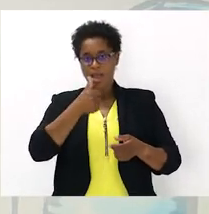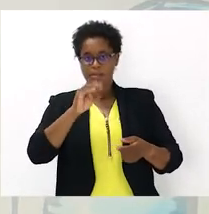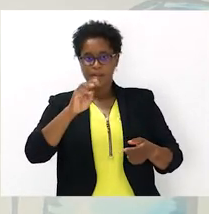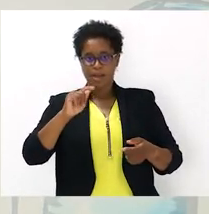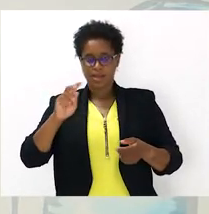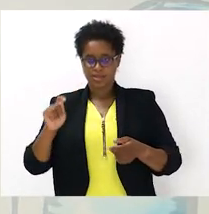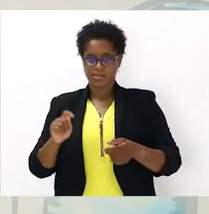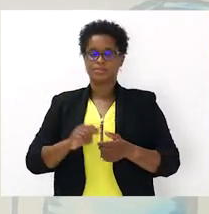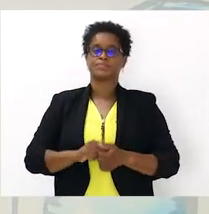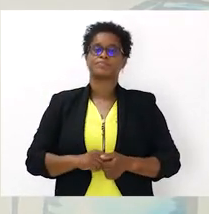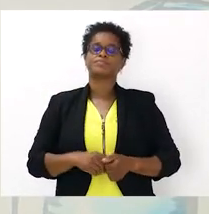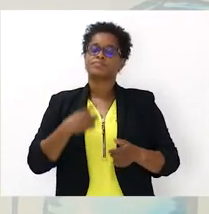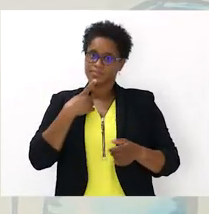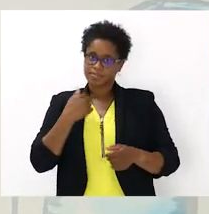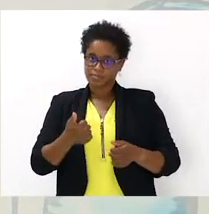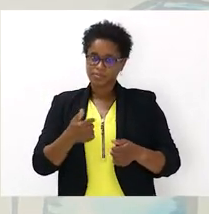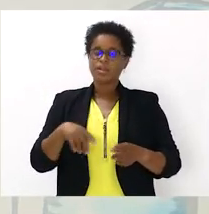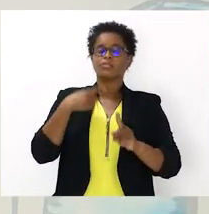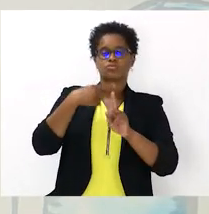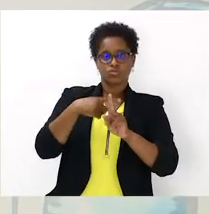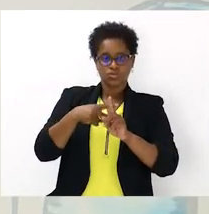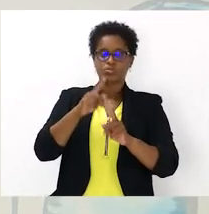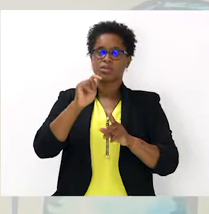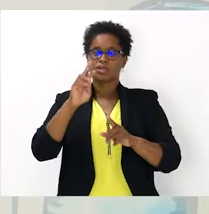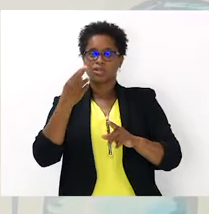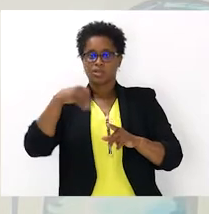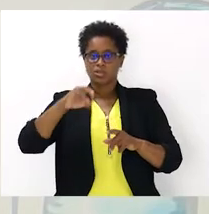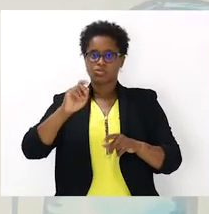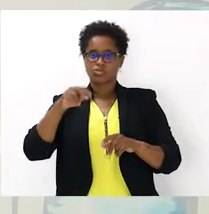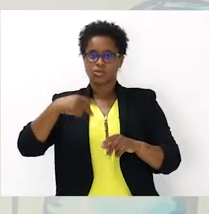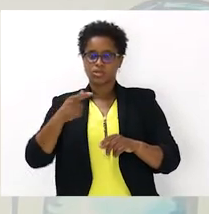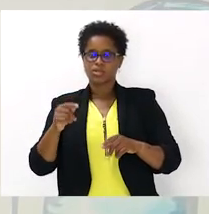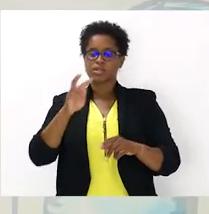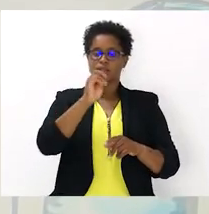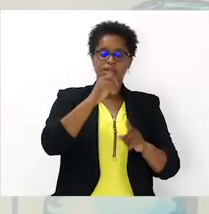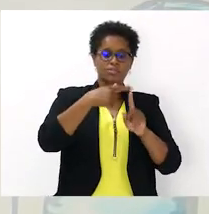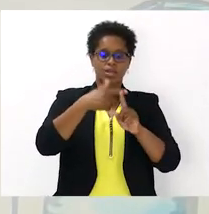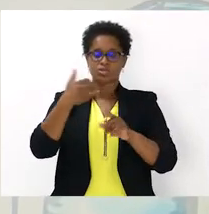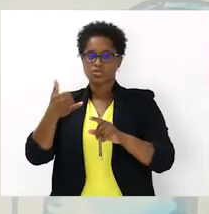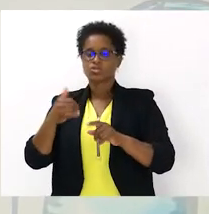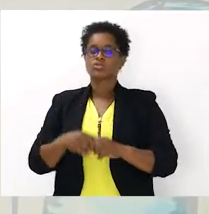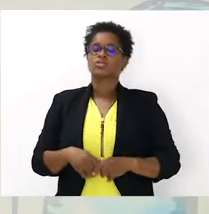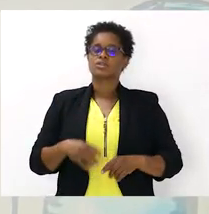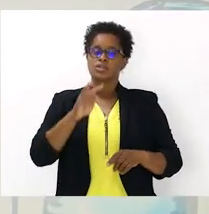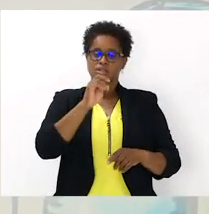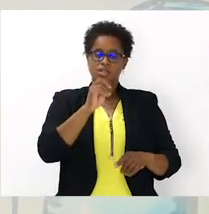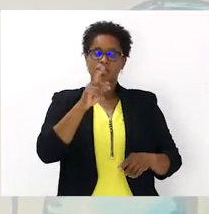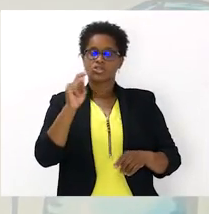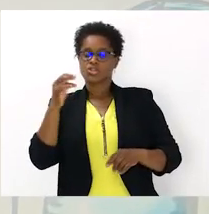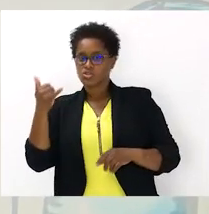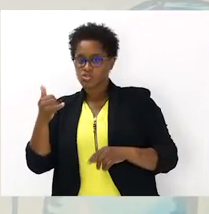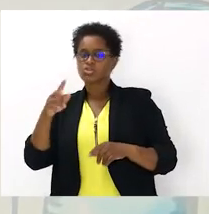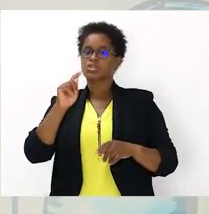base, certo? E vamos somar expoente. 3 mais 2, certo? 3 e 2 são